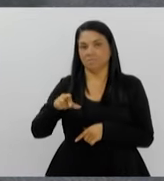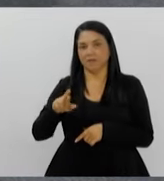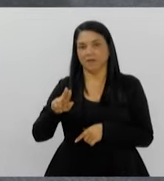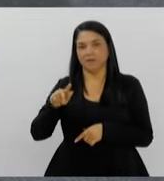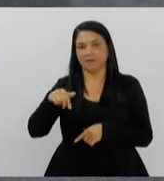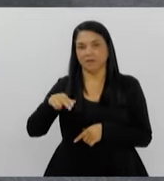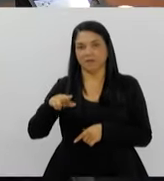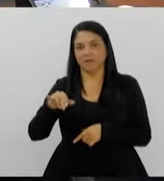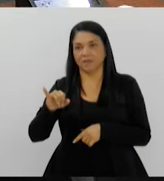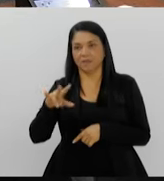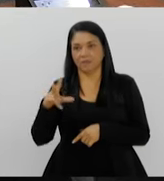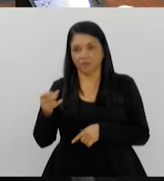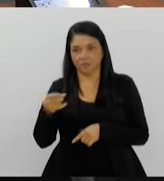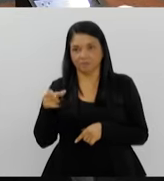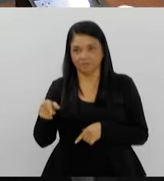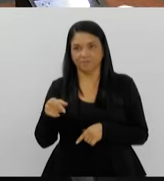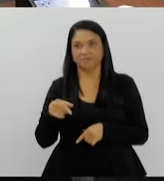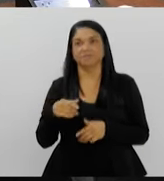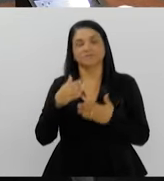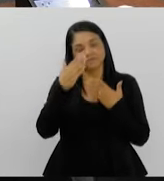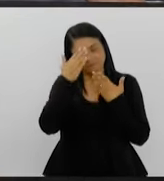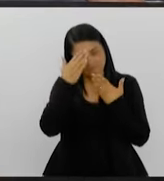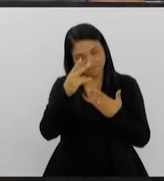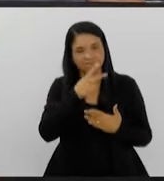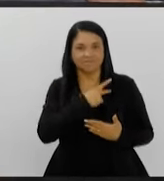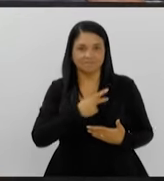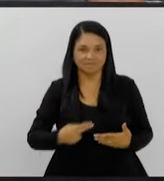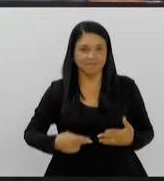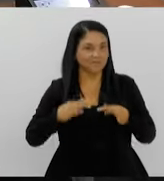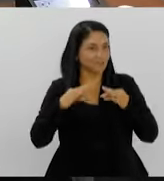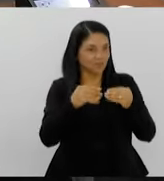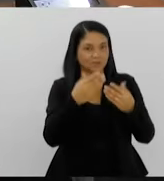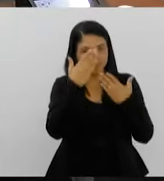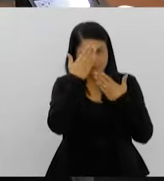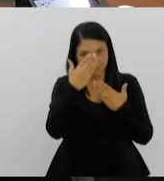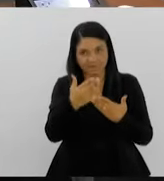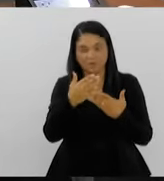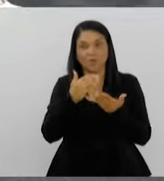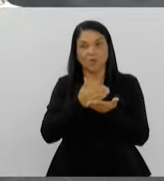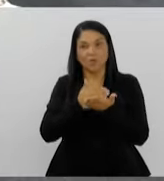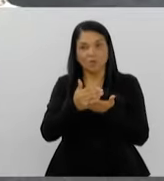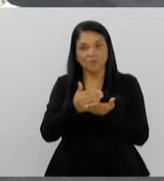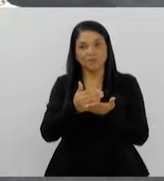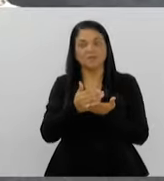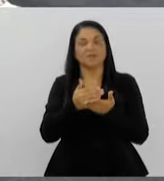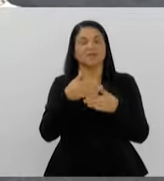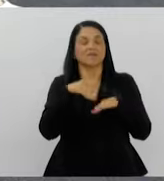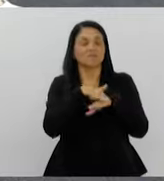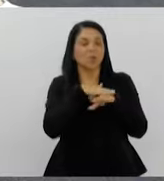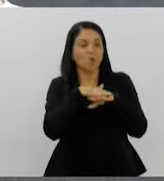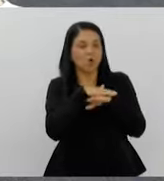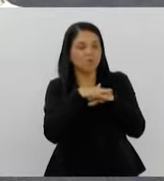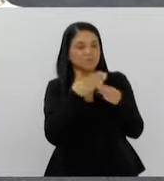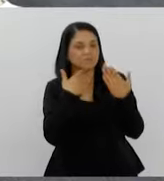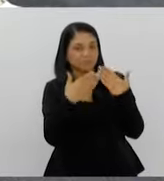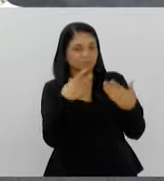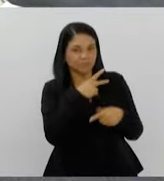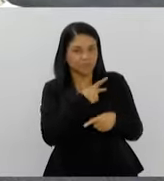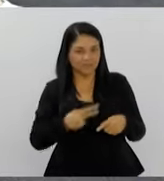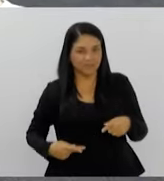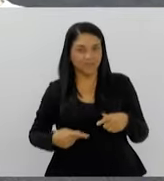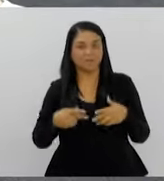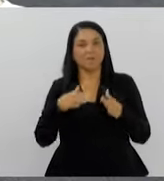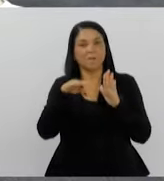Opa o presidente também não agradecendo a todos é porque eu comecei com o presidente sobre a exposição é toda a paa do hip